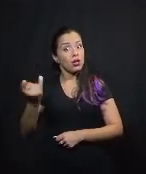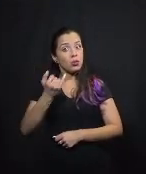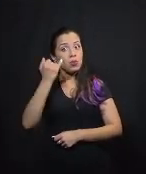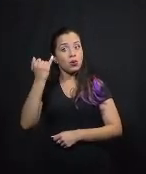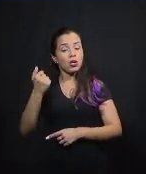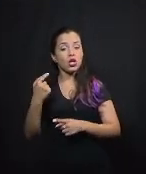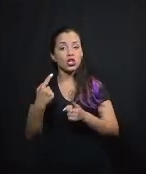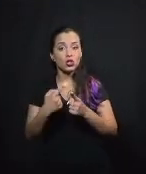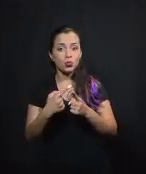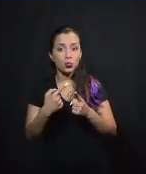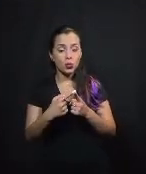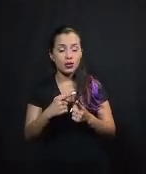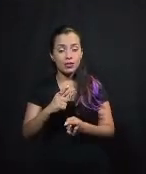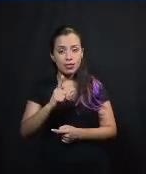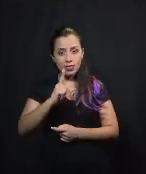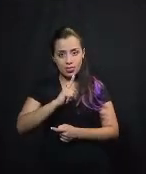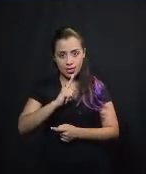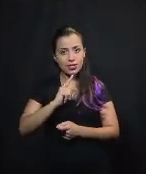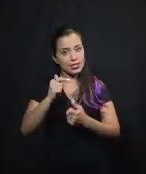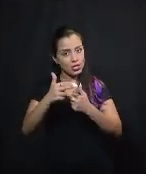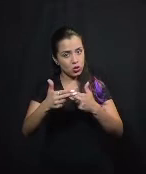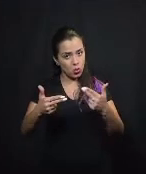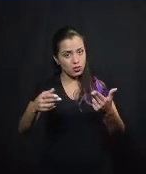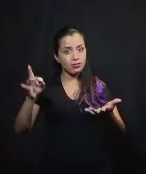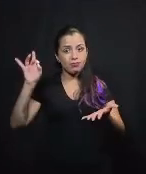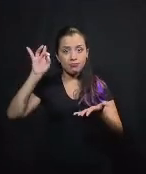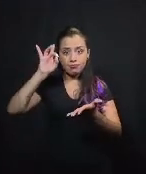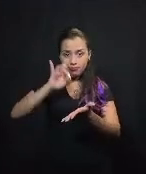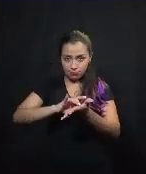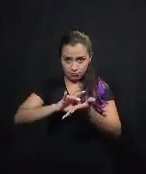fatos reais, inegáveis,